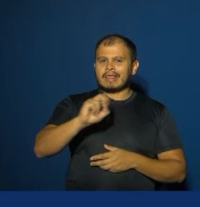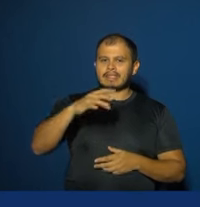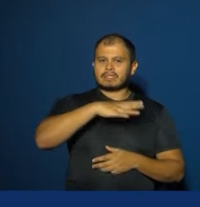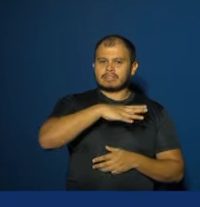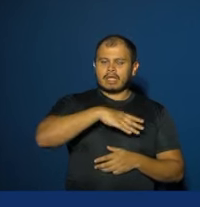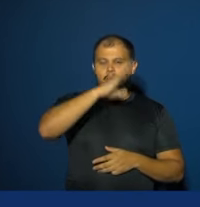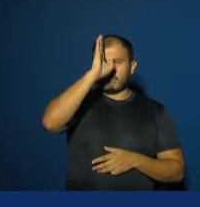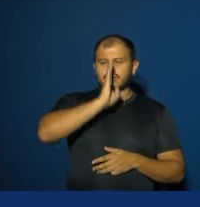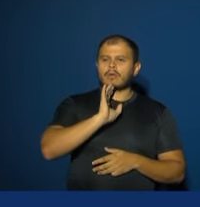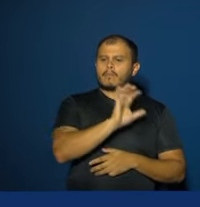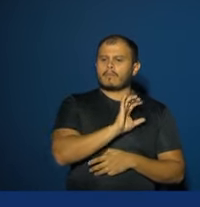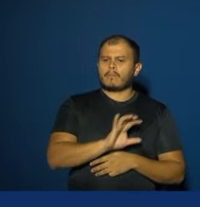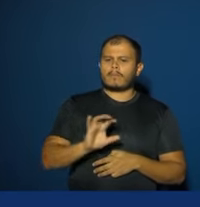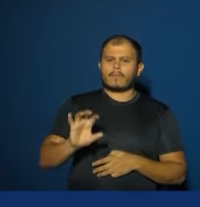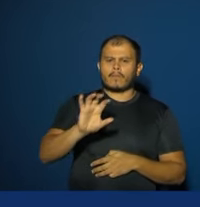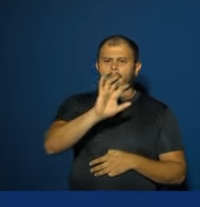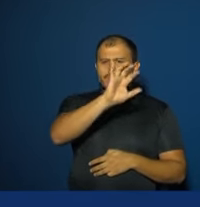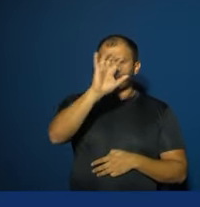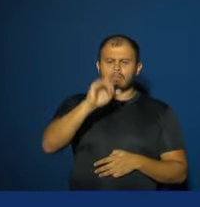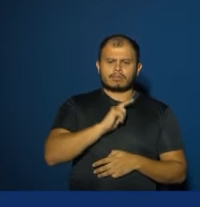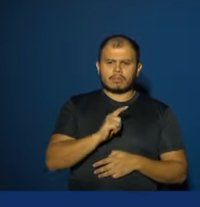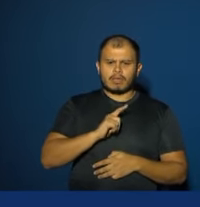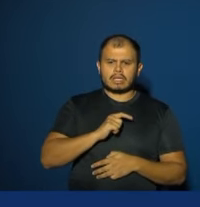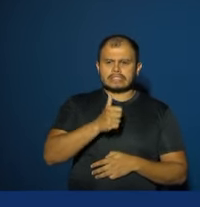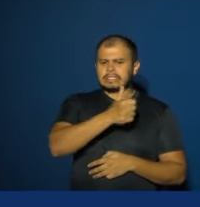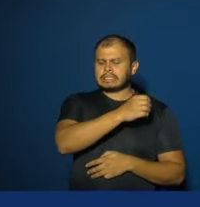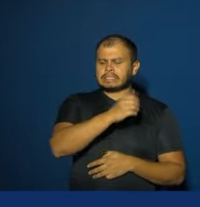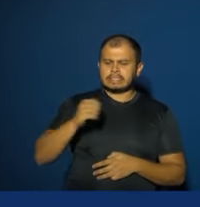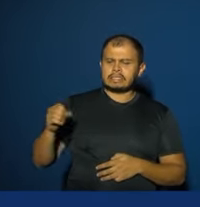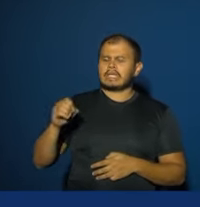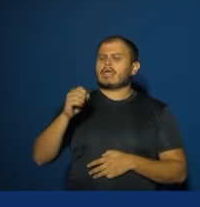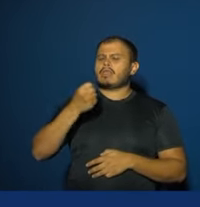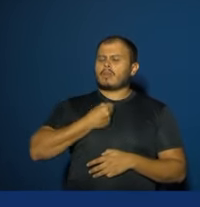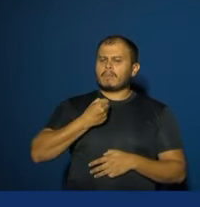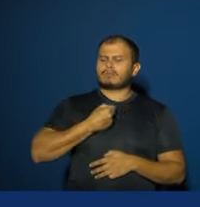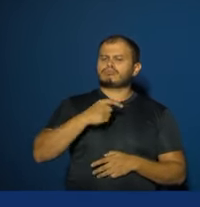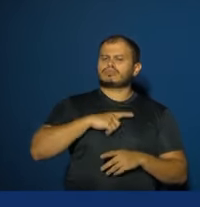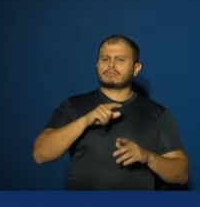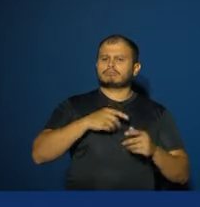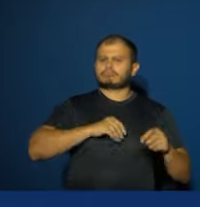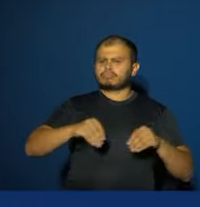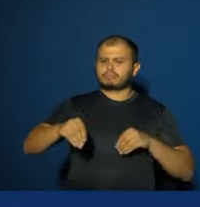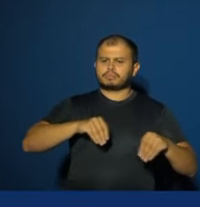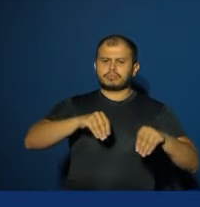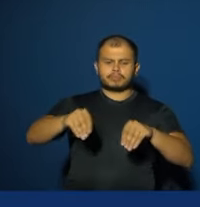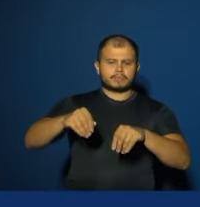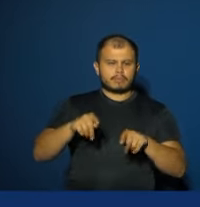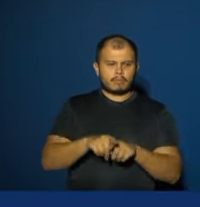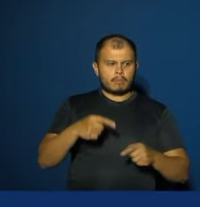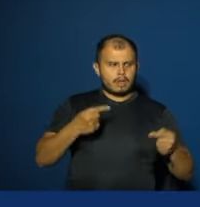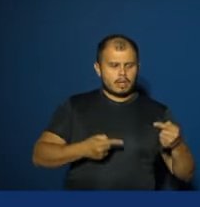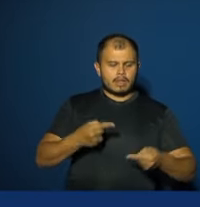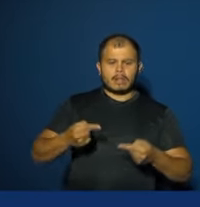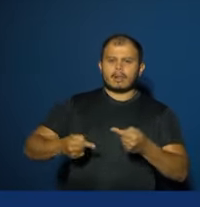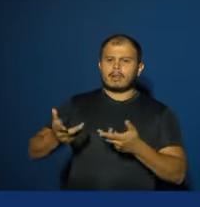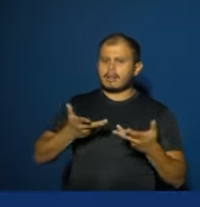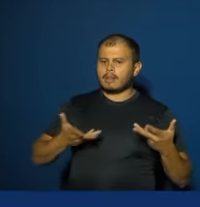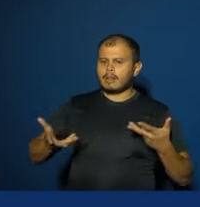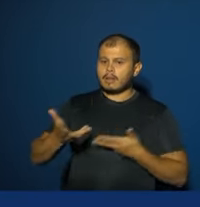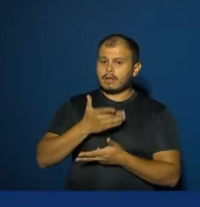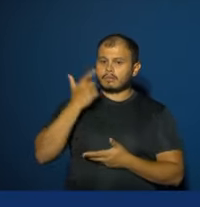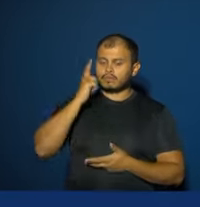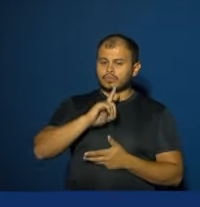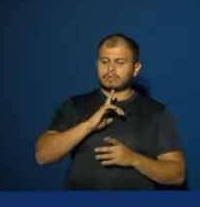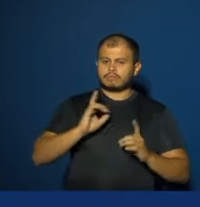Brasil de um sem números de mobilizações de entendimentos de discussões e amadurecimentos contratuais no atendimento